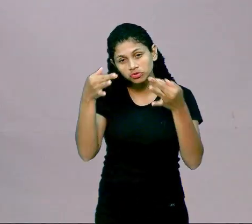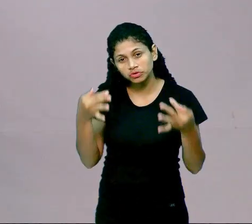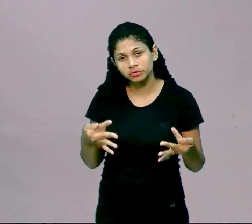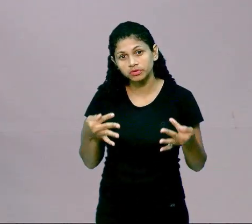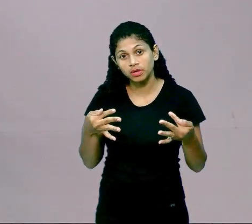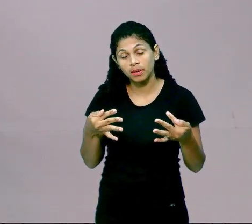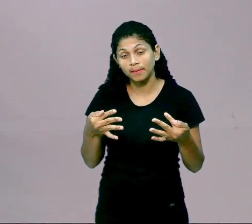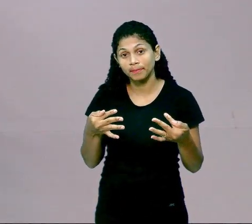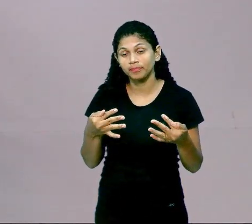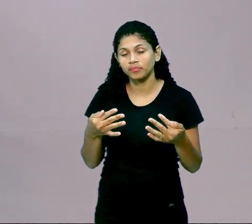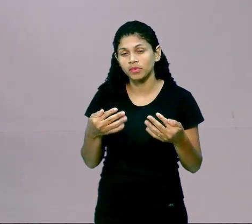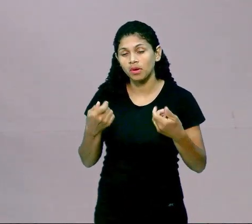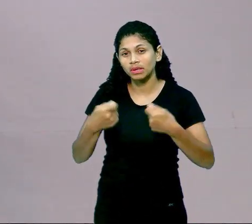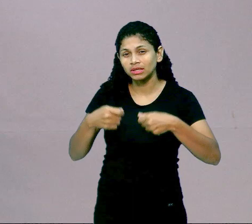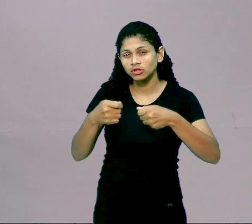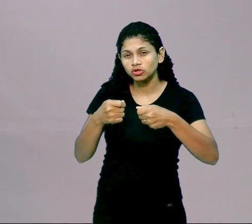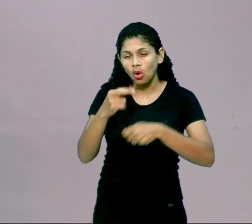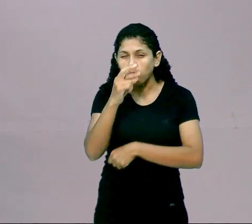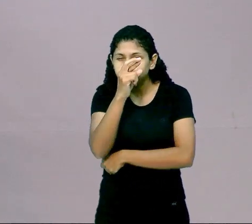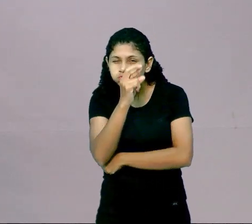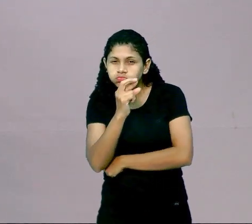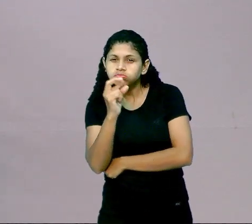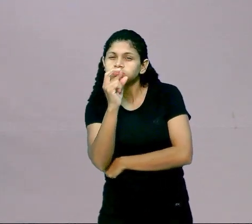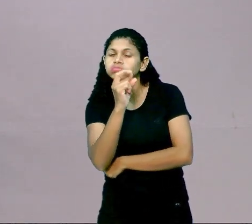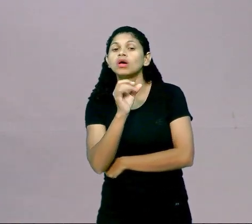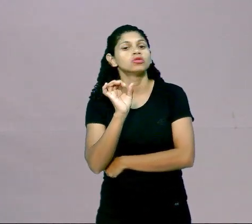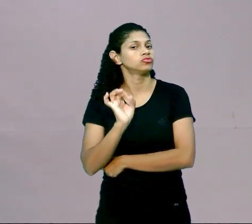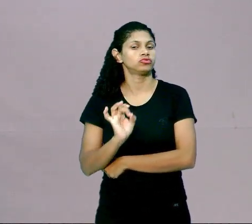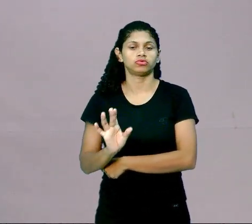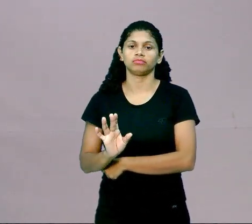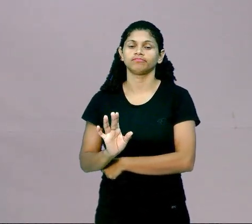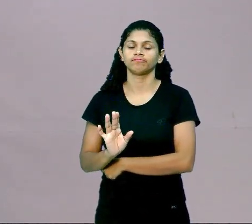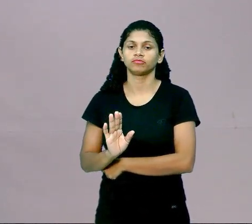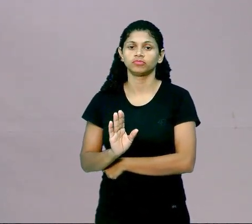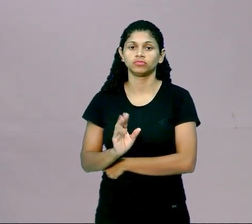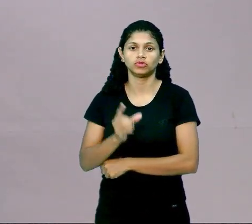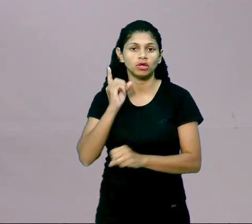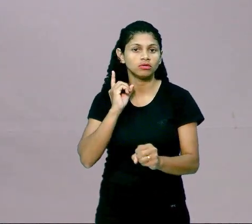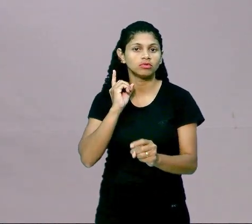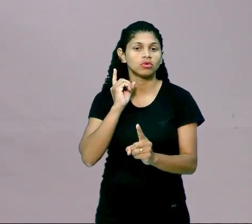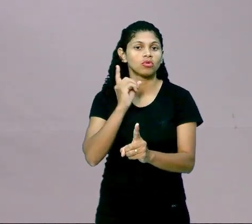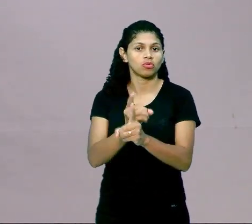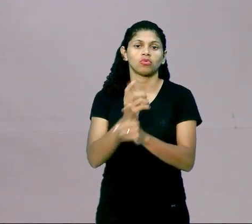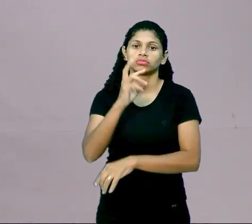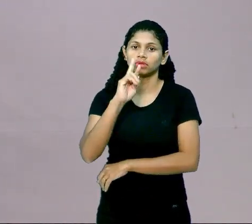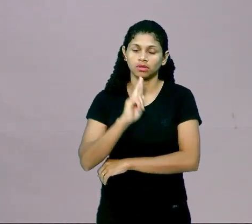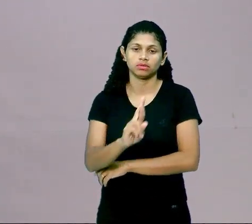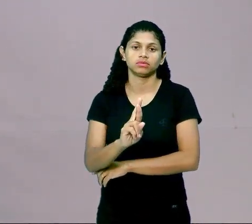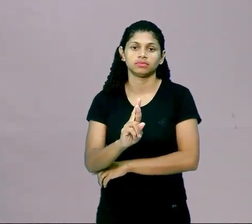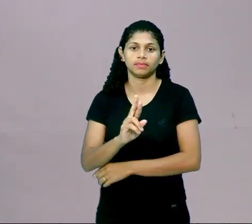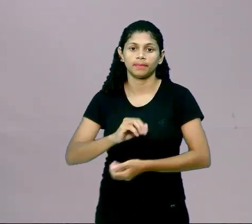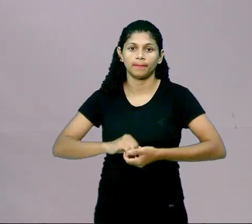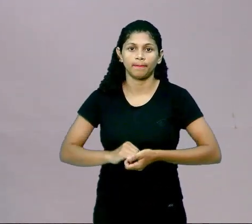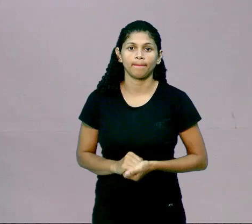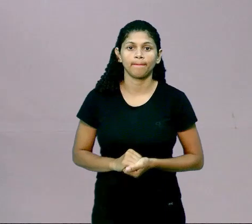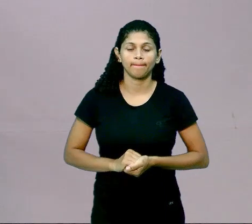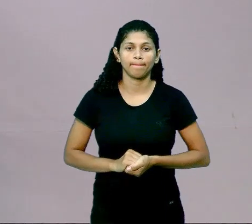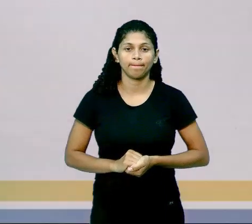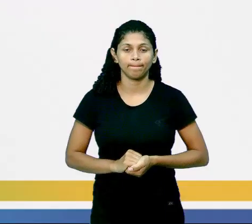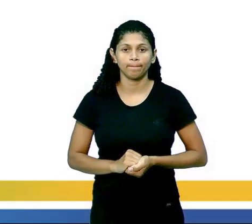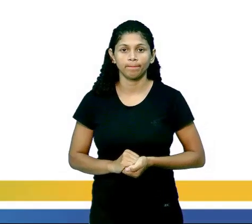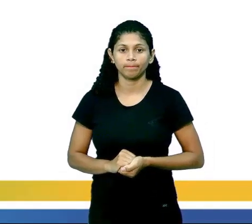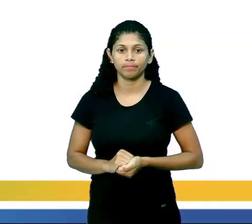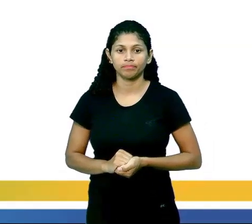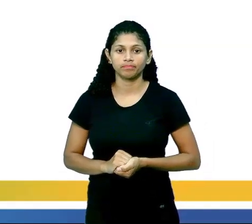de observação, tá? Quando a gente percebe qualquer coisa assim, a gente olha as observações. Então